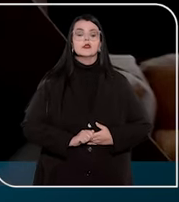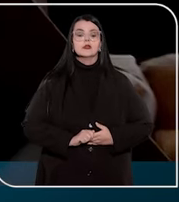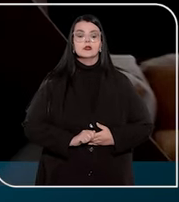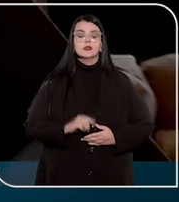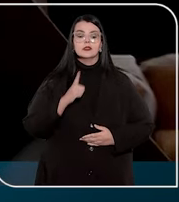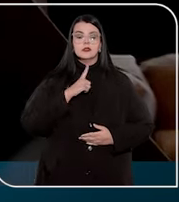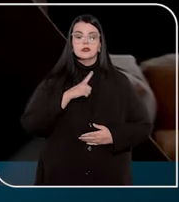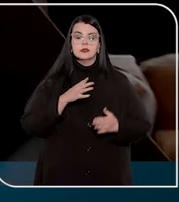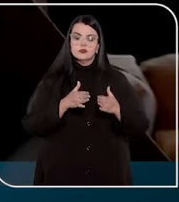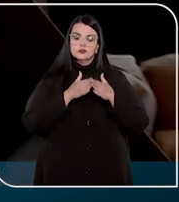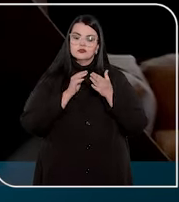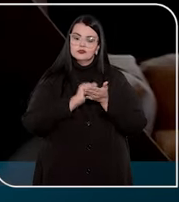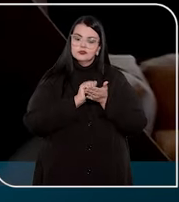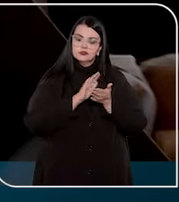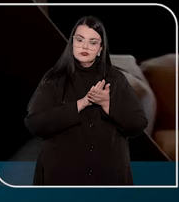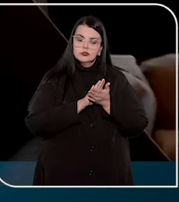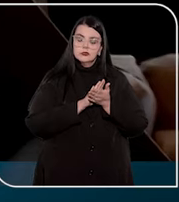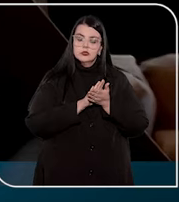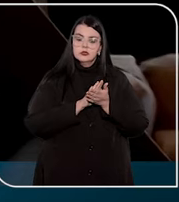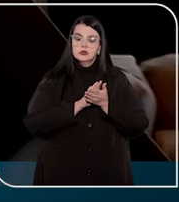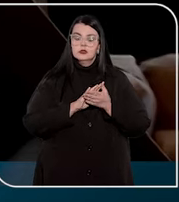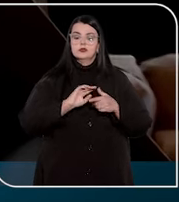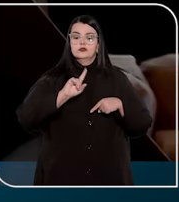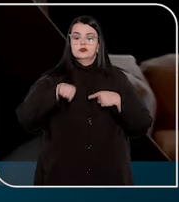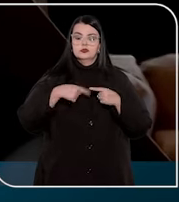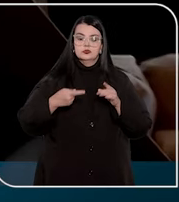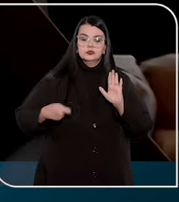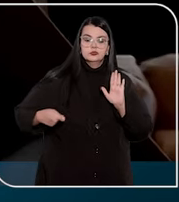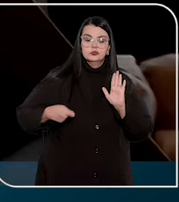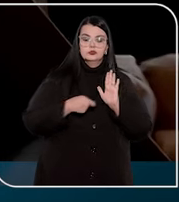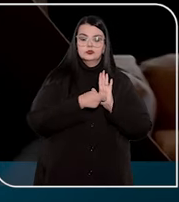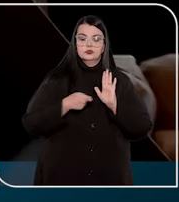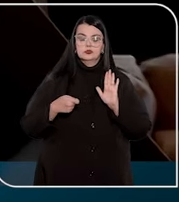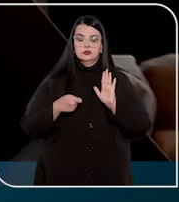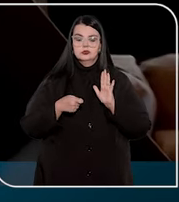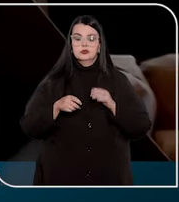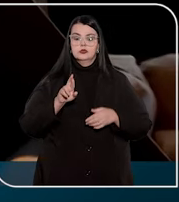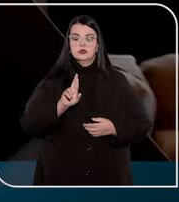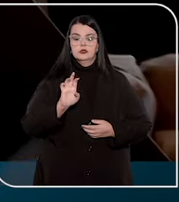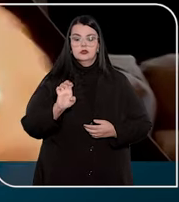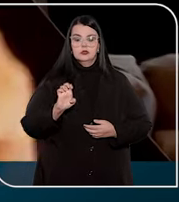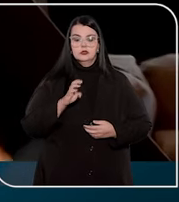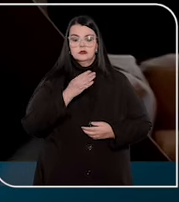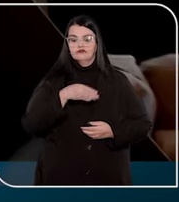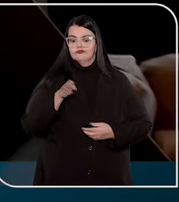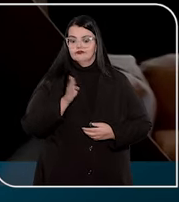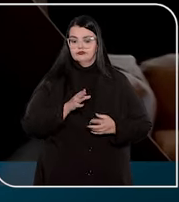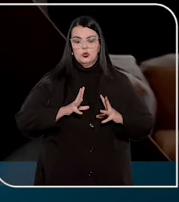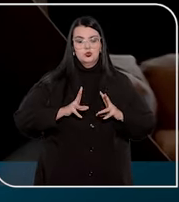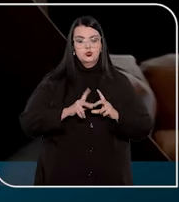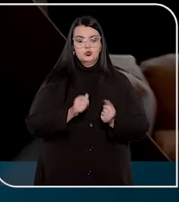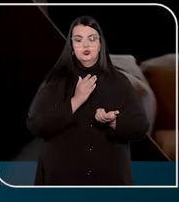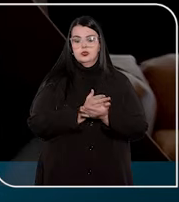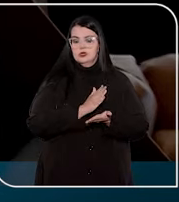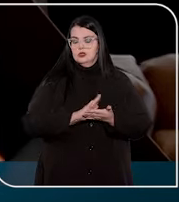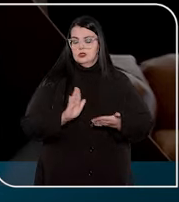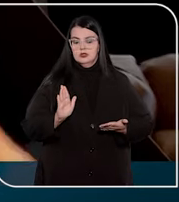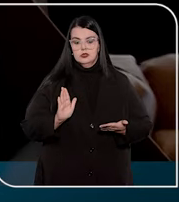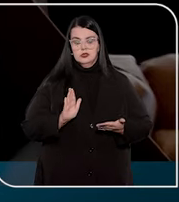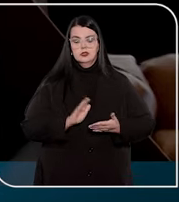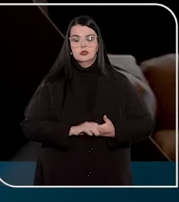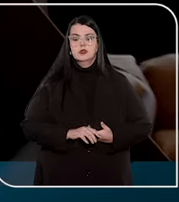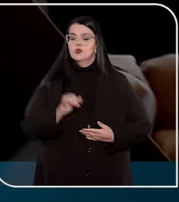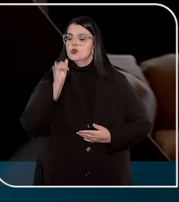requisito para que se possa interpor o recurso extraordinário é o exaurimento de instância, que nesse contexto significa